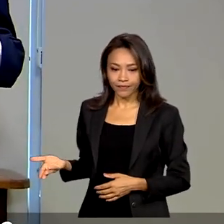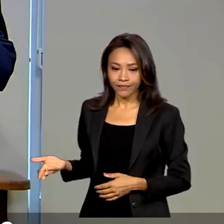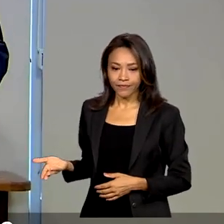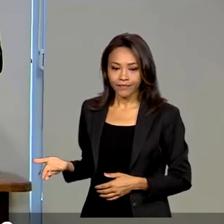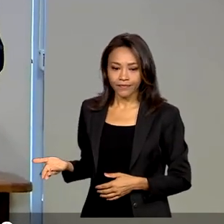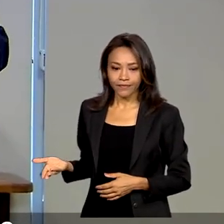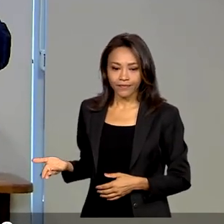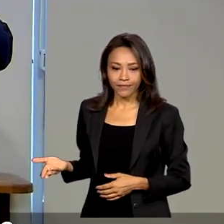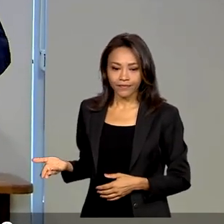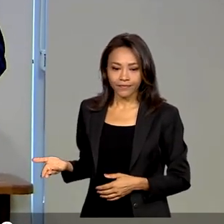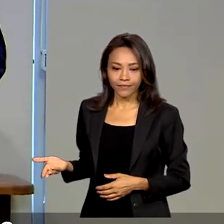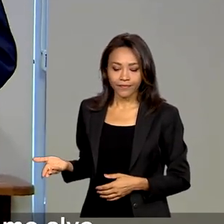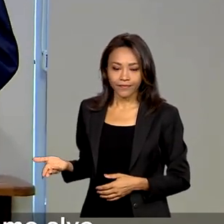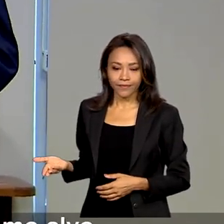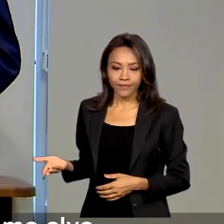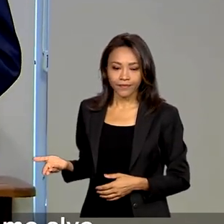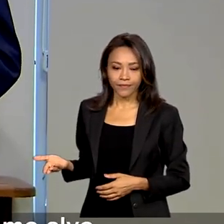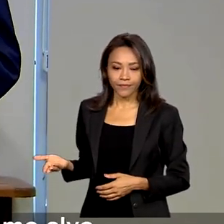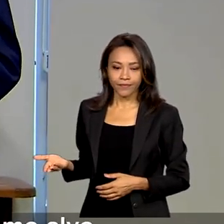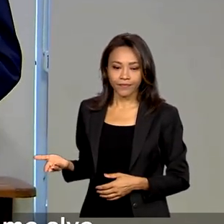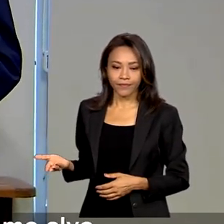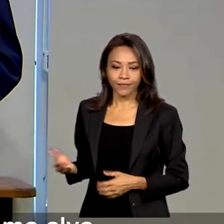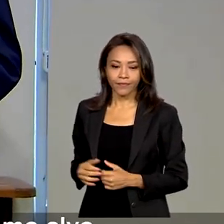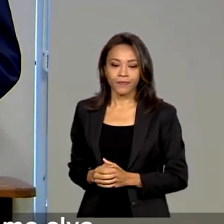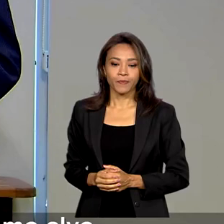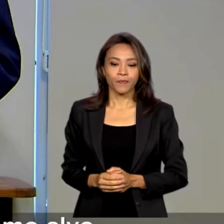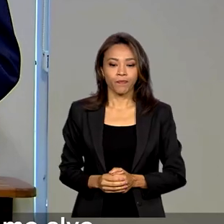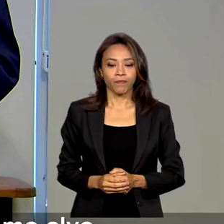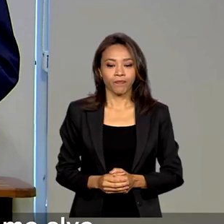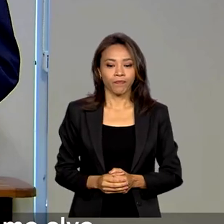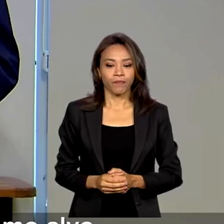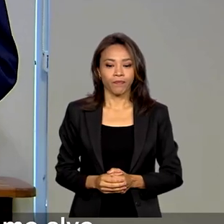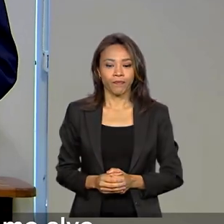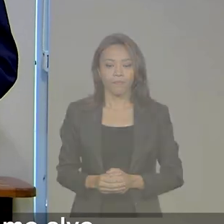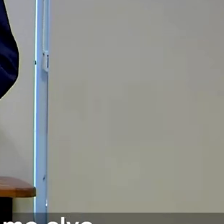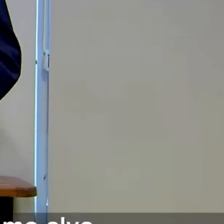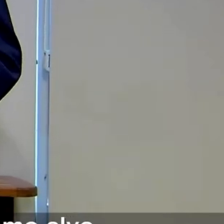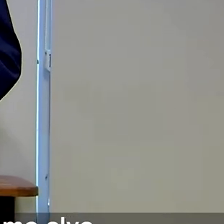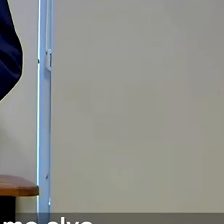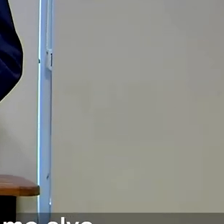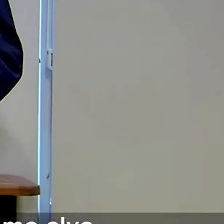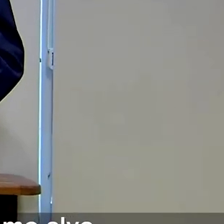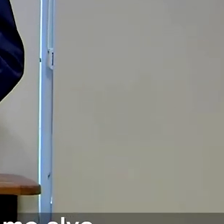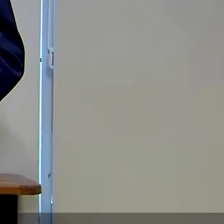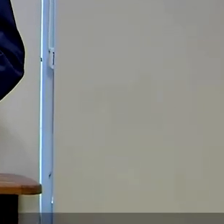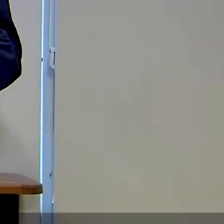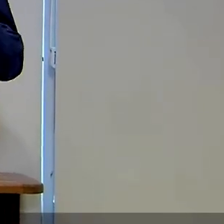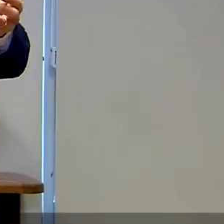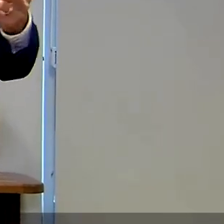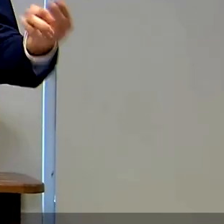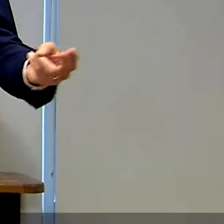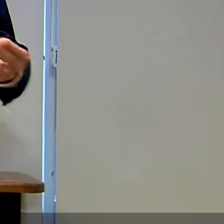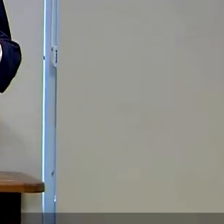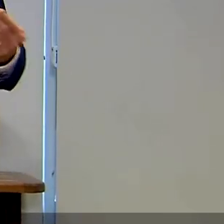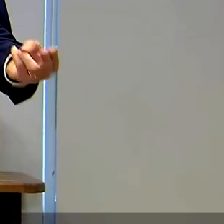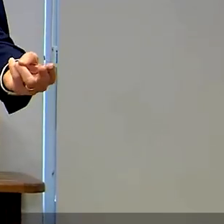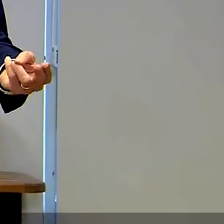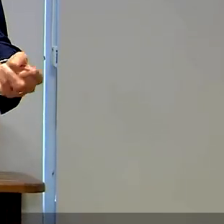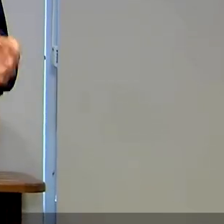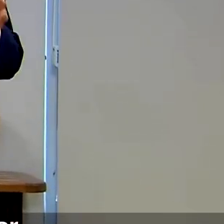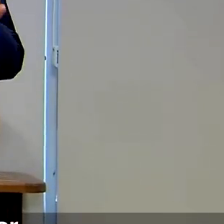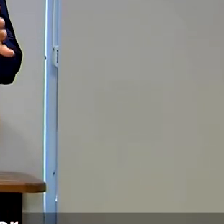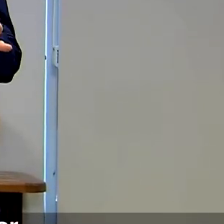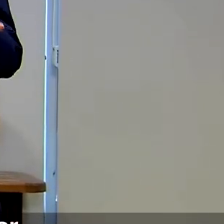.5 billion as its target. We have one in the House that has $9 billion as its target. It's bipartisan in both